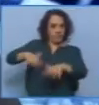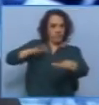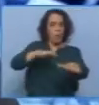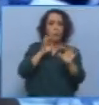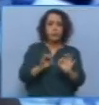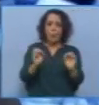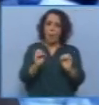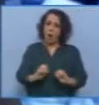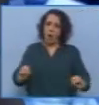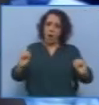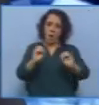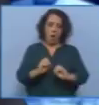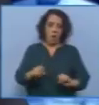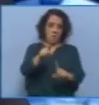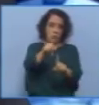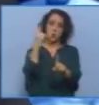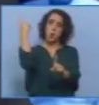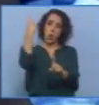imperador ou delegado do imperador.